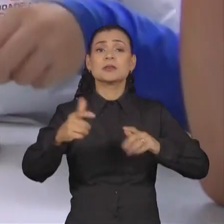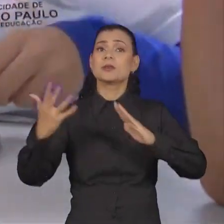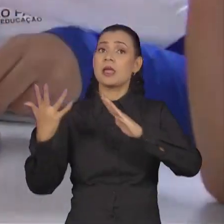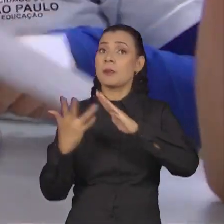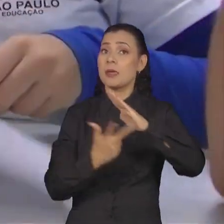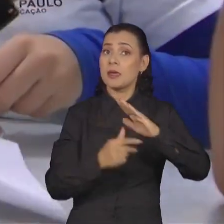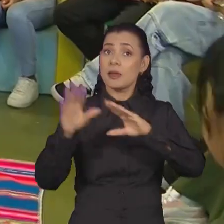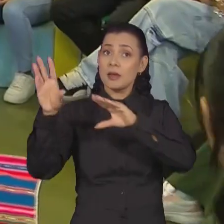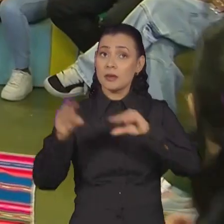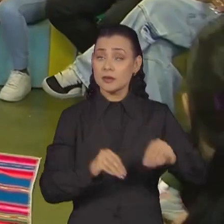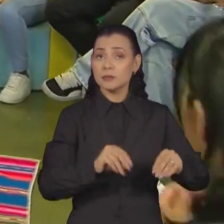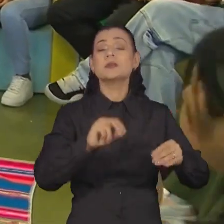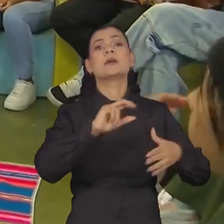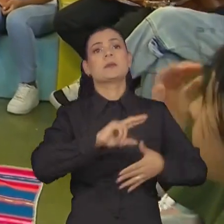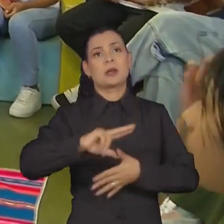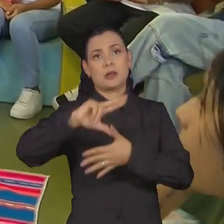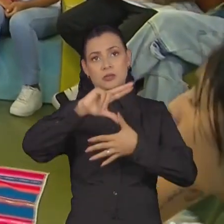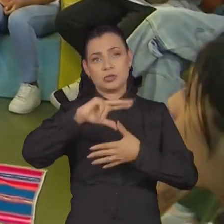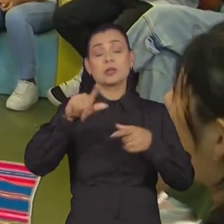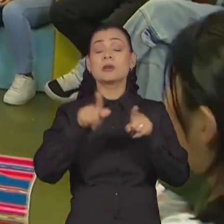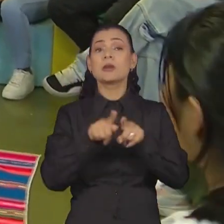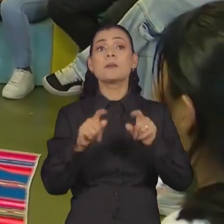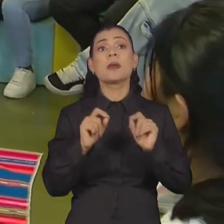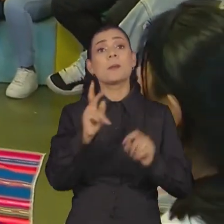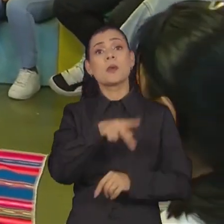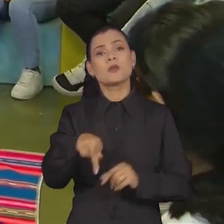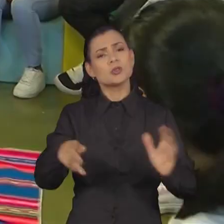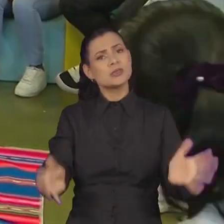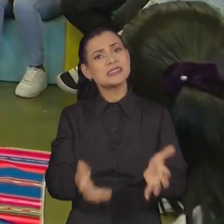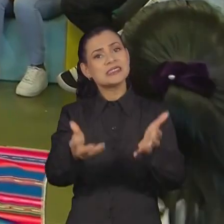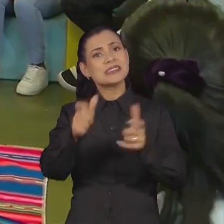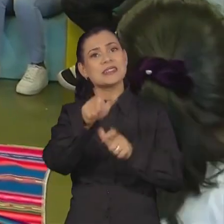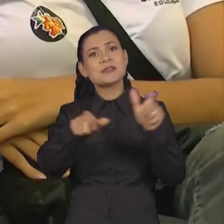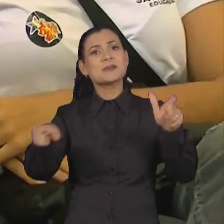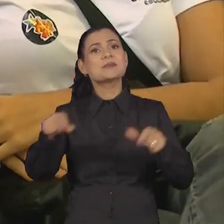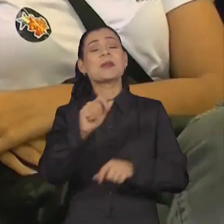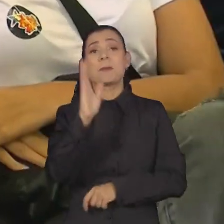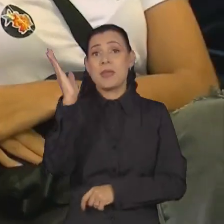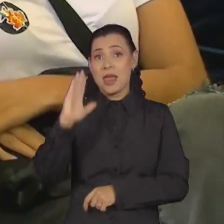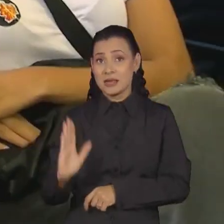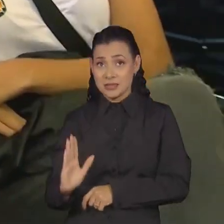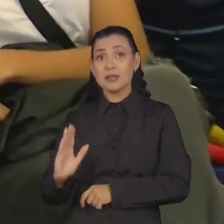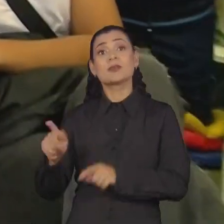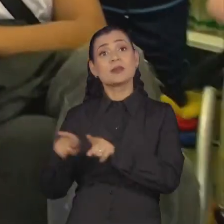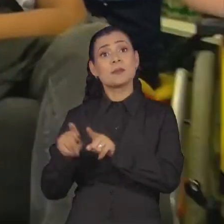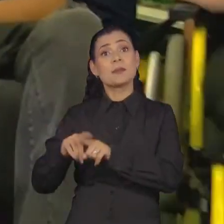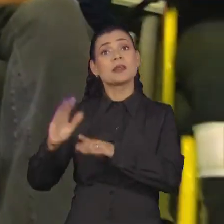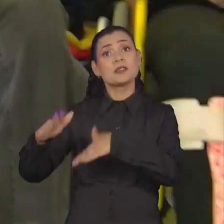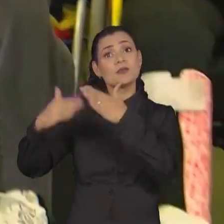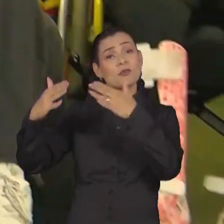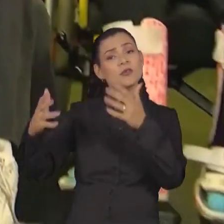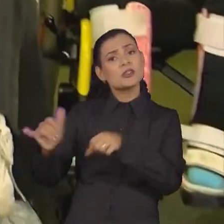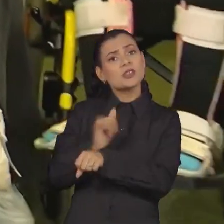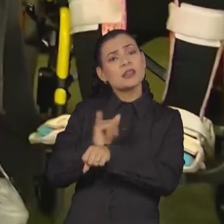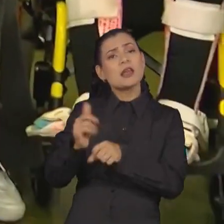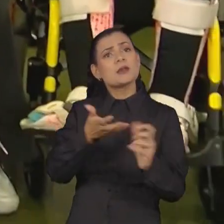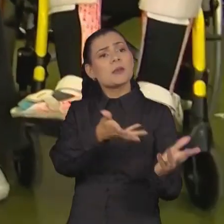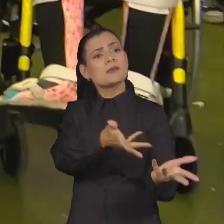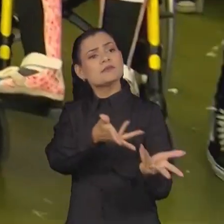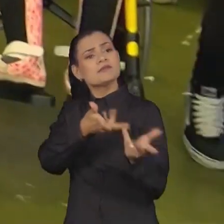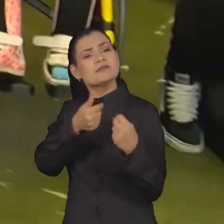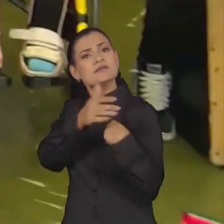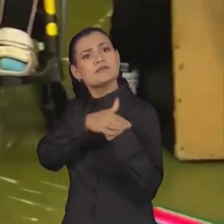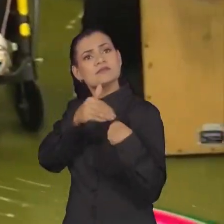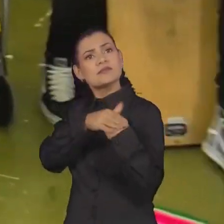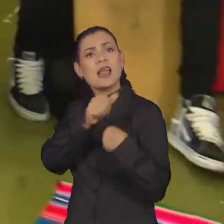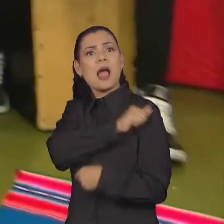América Latina e o professor tem incentivado os estudantes brasileiros a desenvolverem formas de acolher e integrar